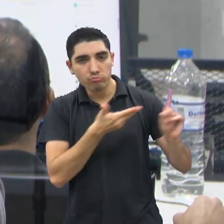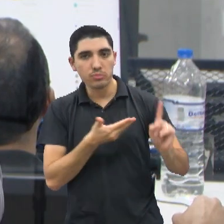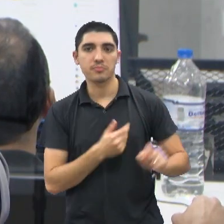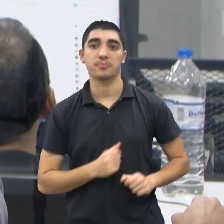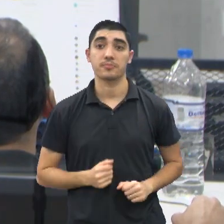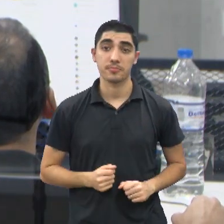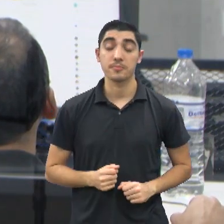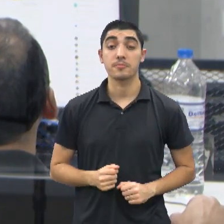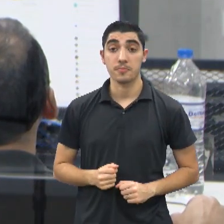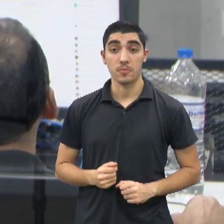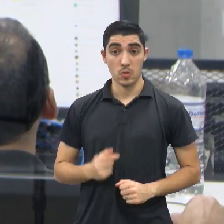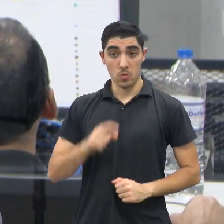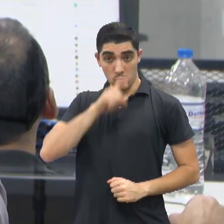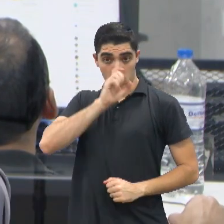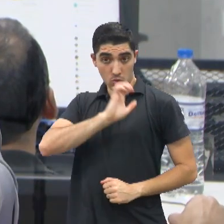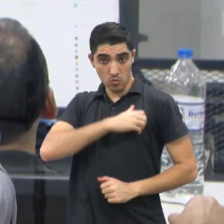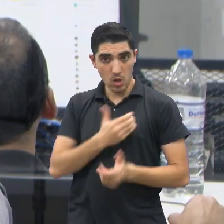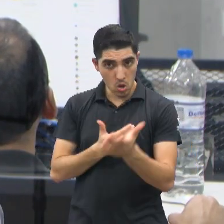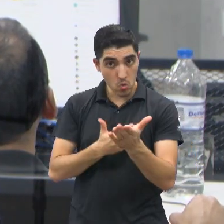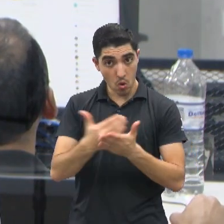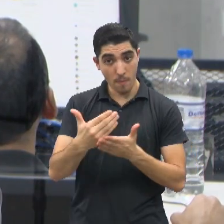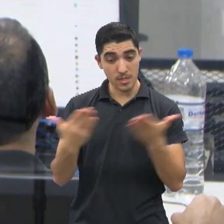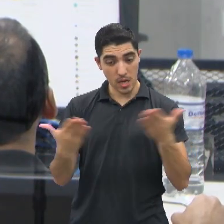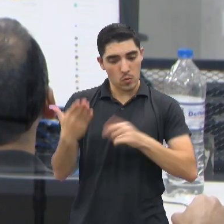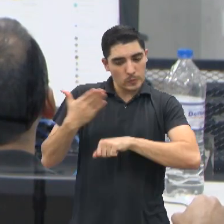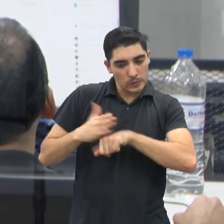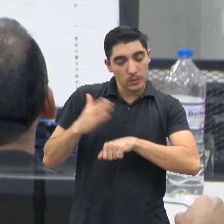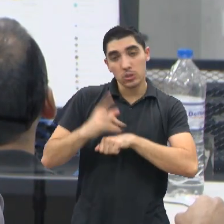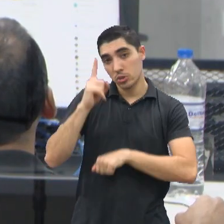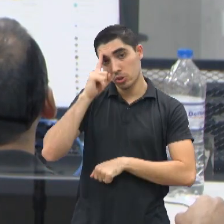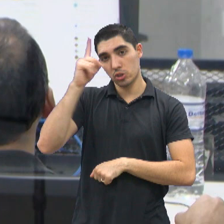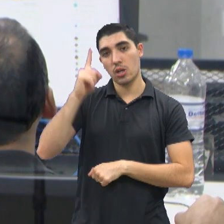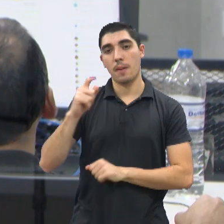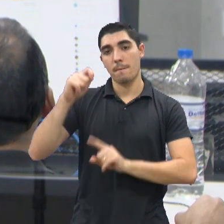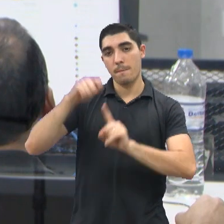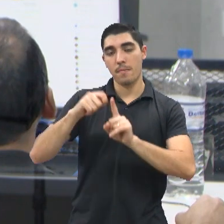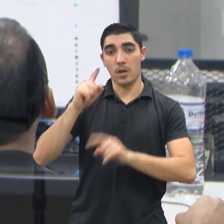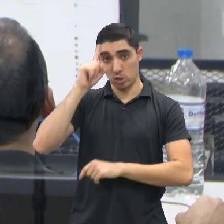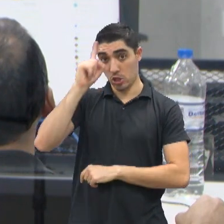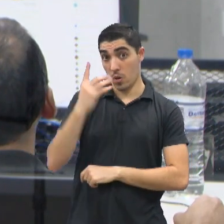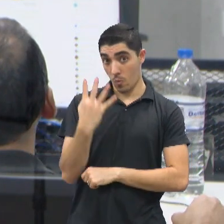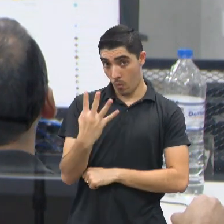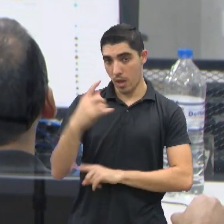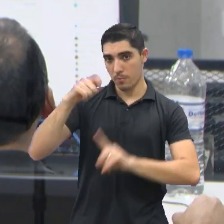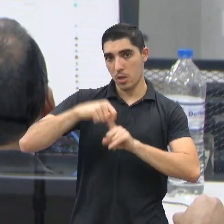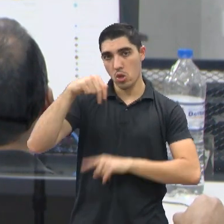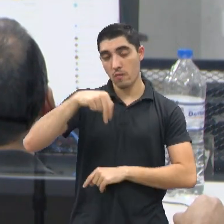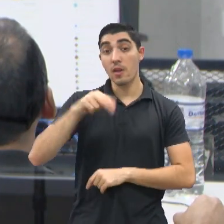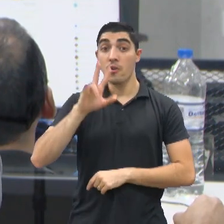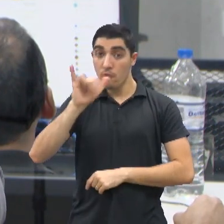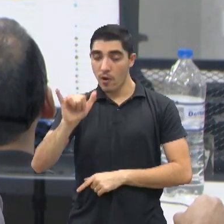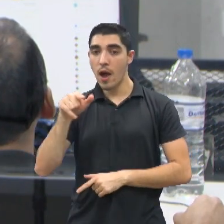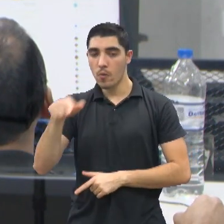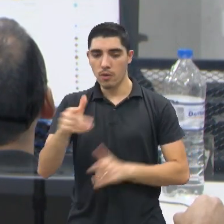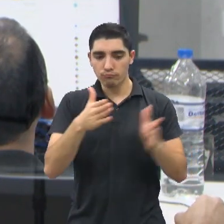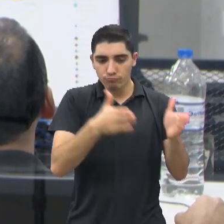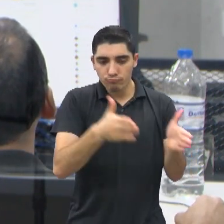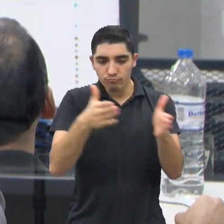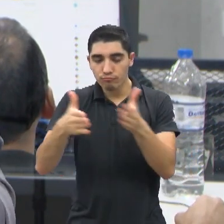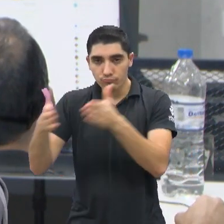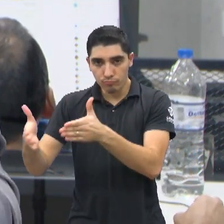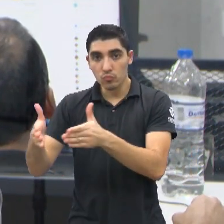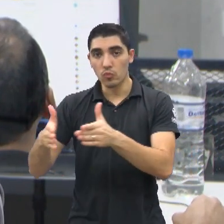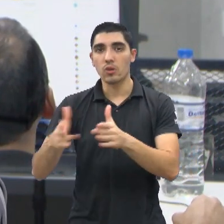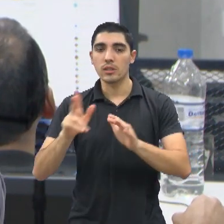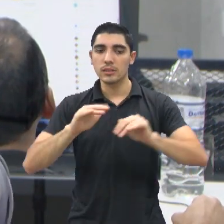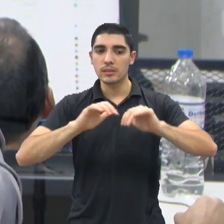José vai iniciar a pré-temporada em quatro de novembro e ela será divididas em etapas e o técnico mo